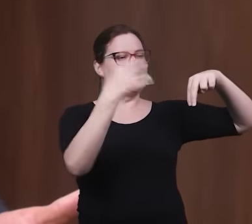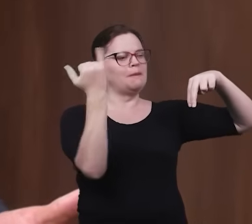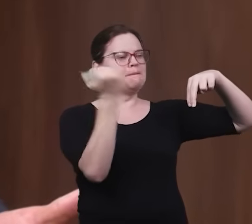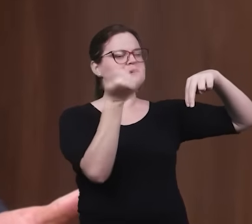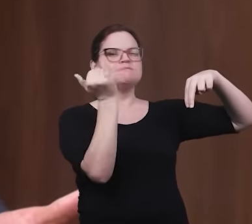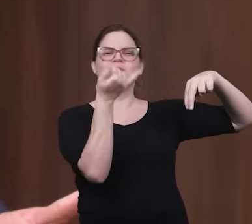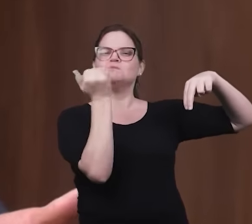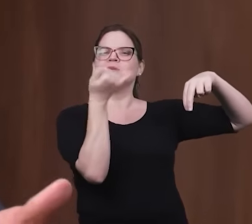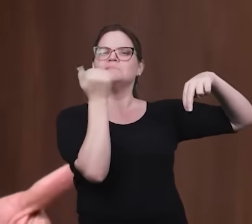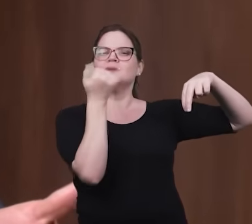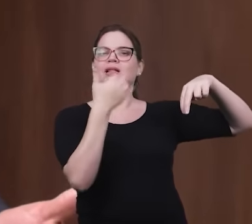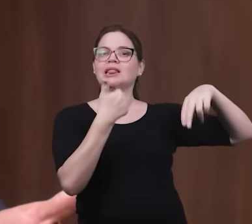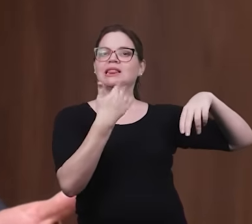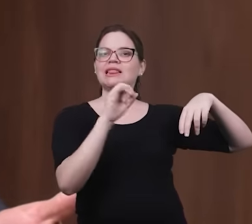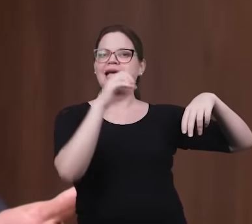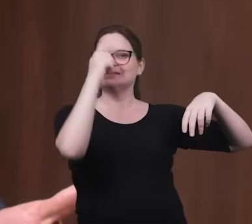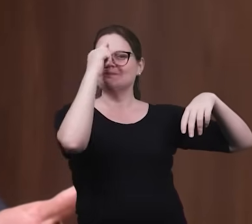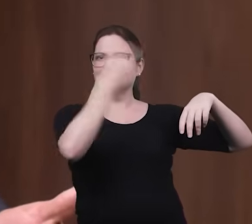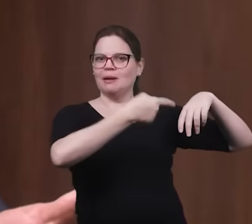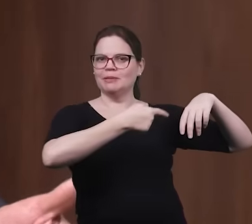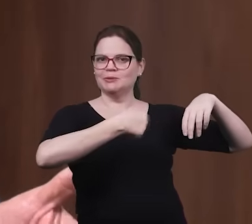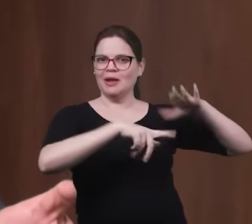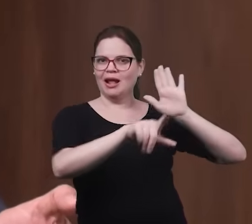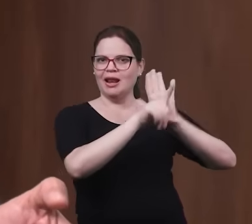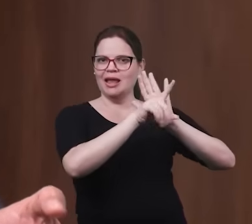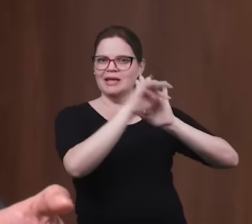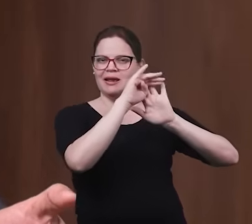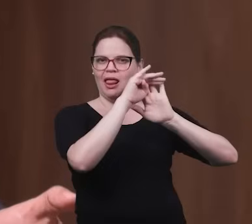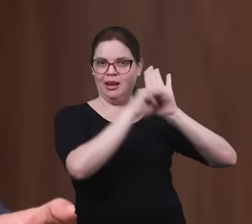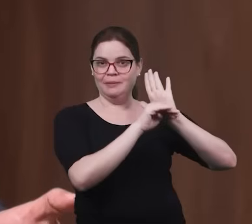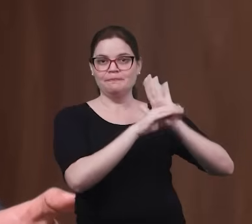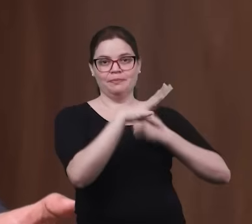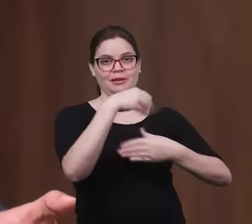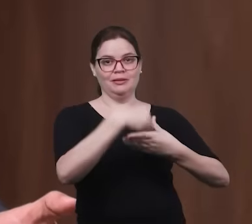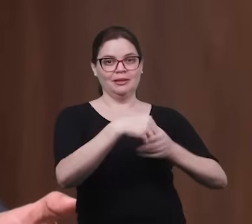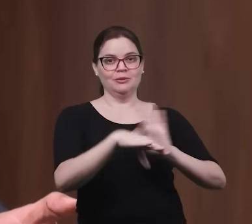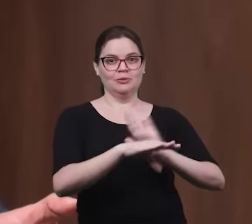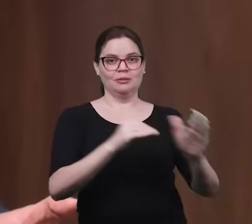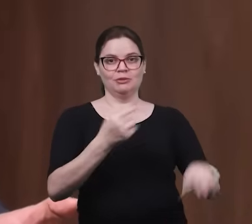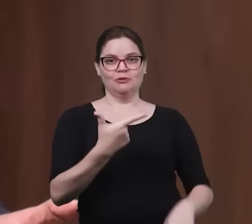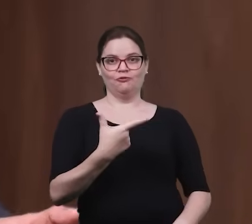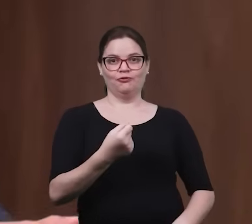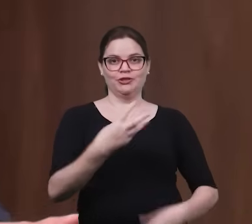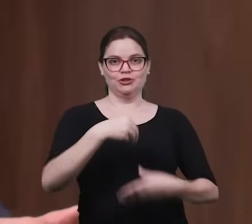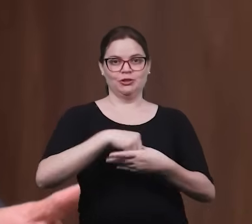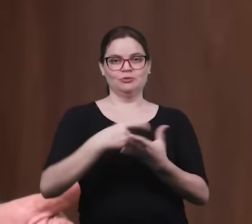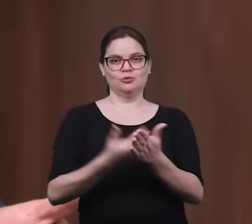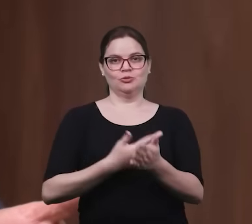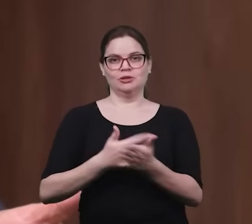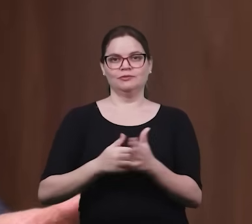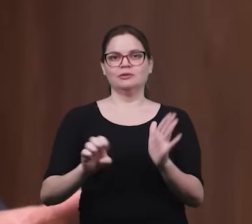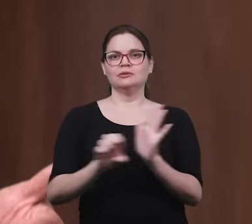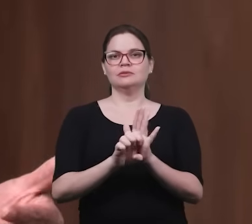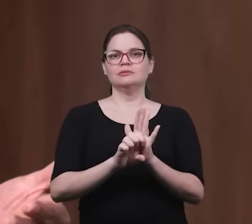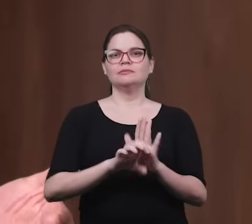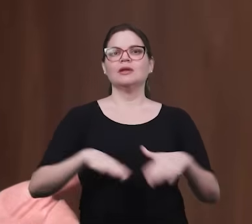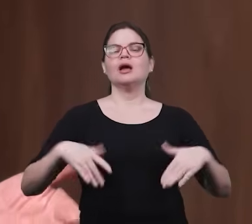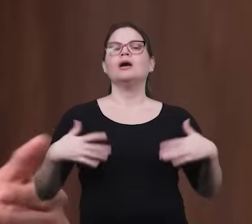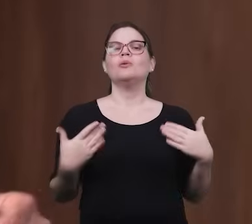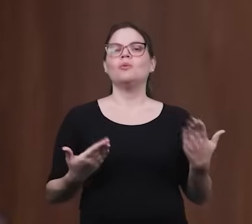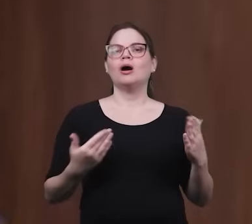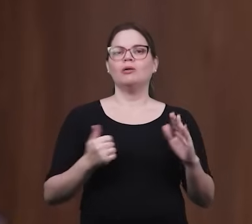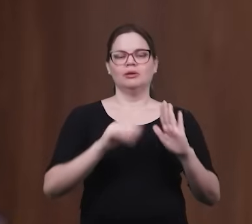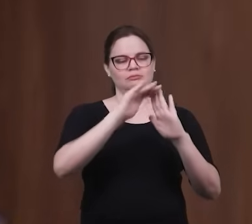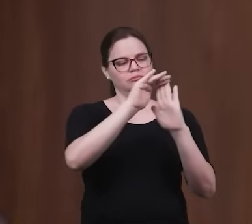mandamentos. E nos 10 mandamentos, que está descrito no capítulo 20 de Êxodo, qual que é o